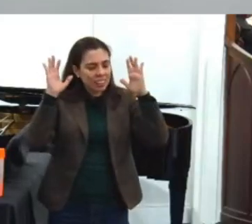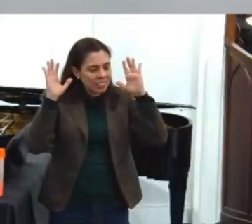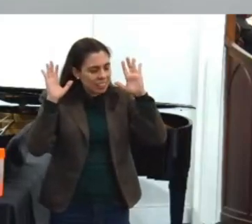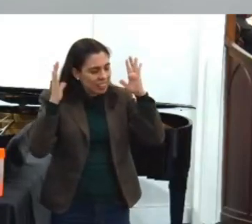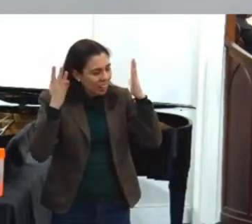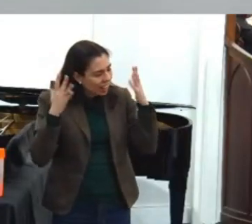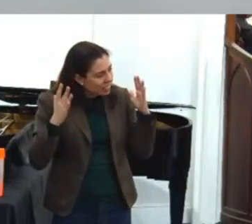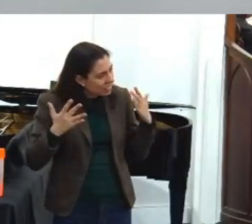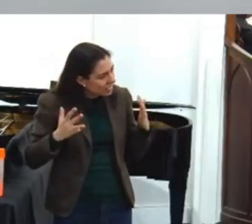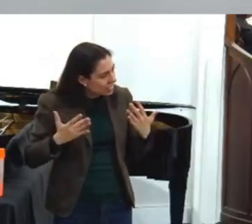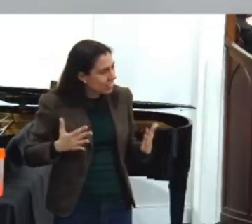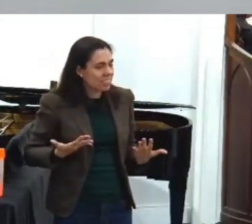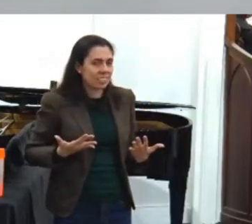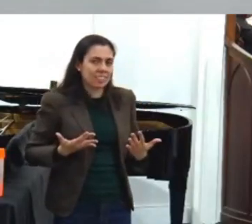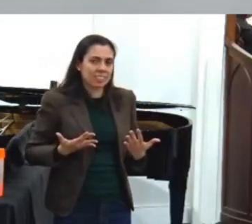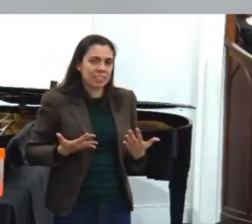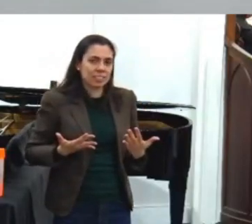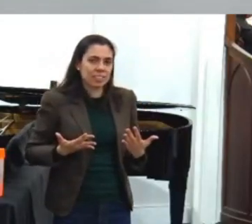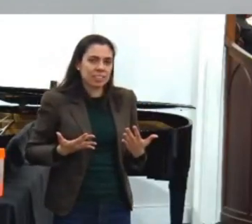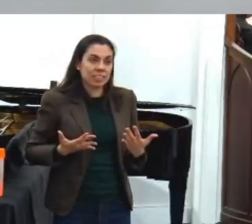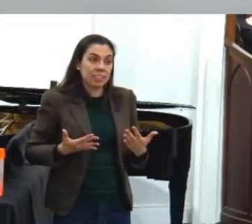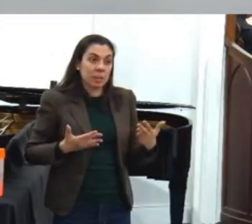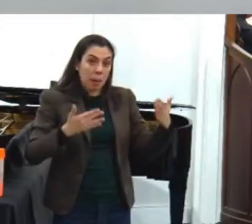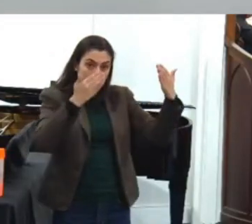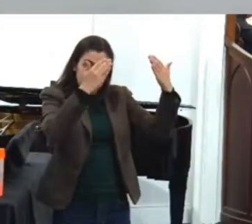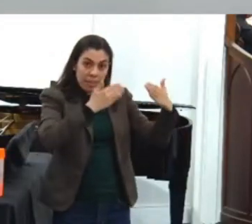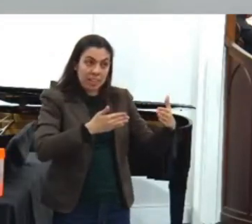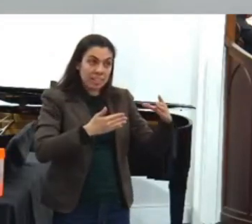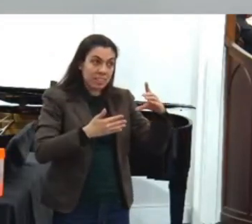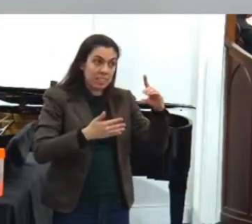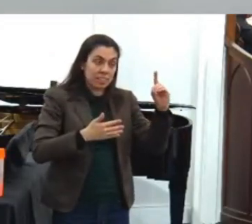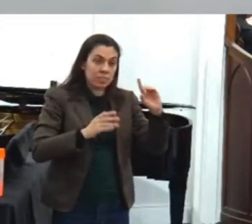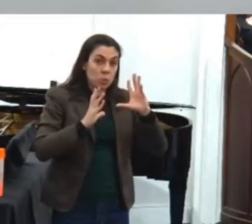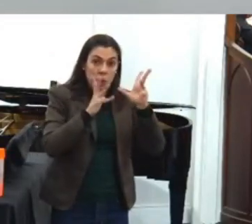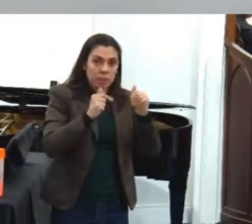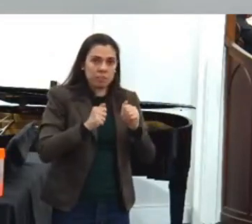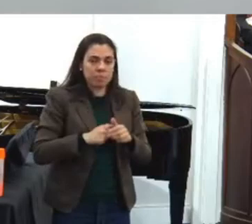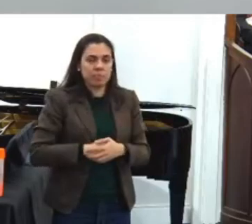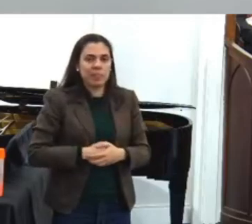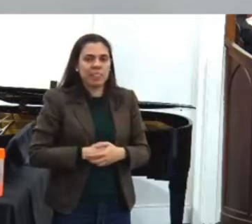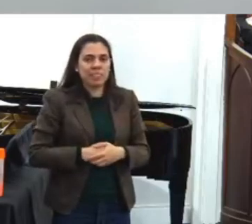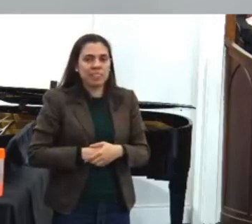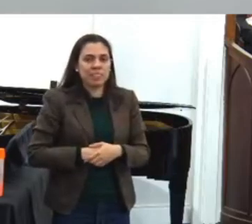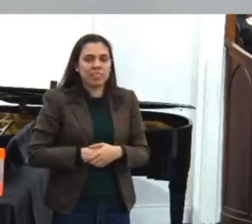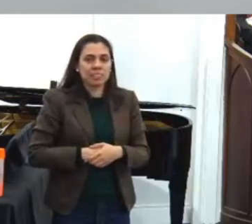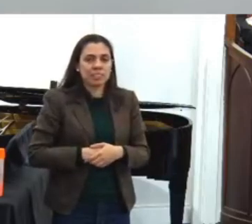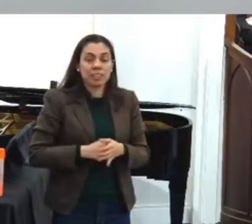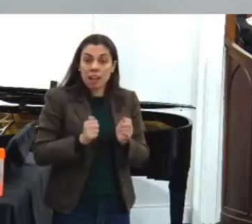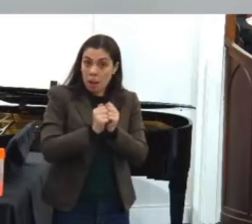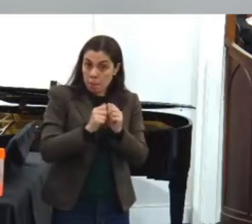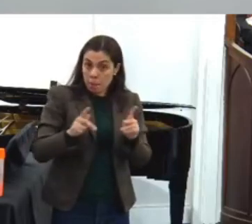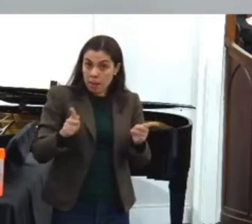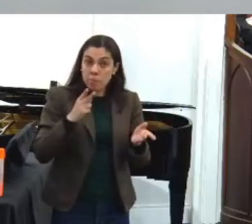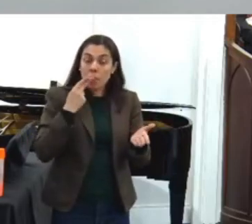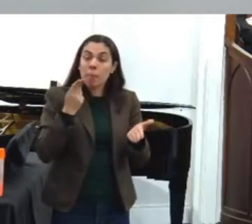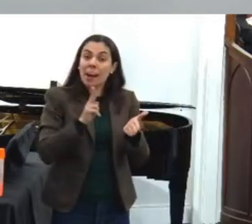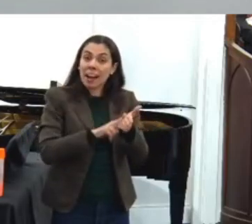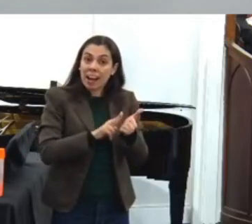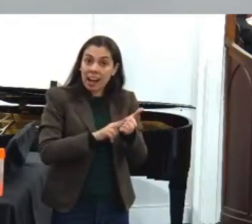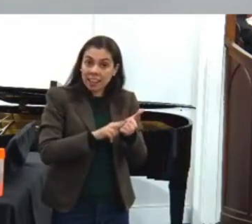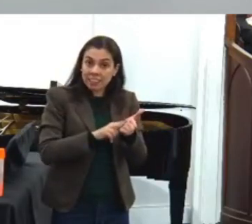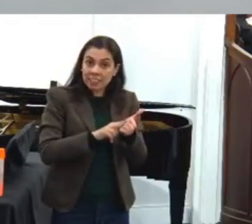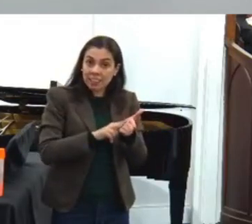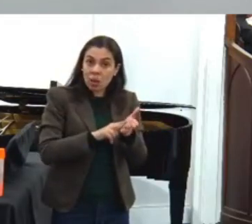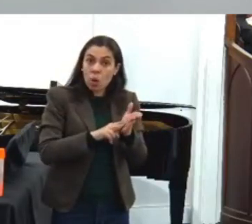para encorajar, para fortalecer os crentes tentados a esmorecer, a perder o